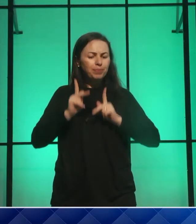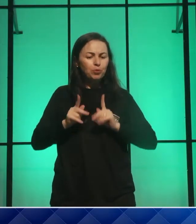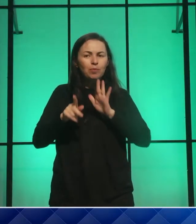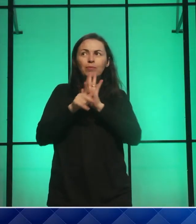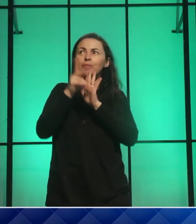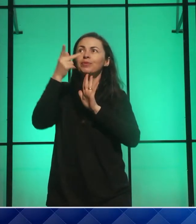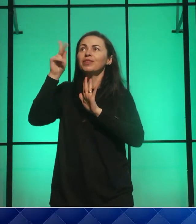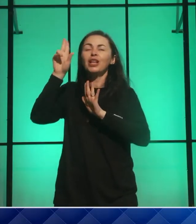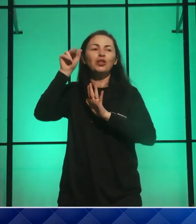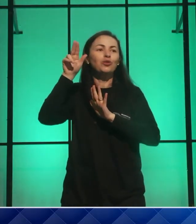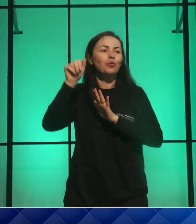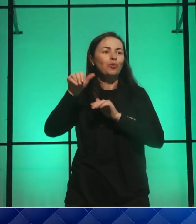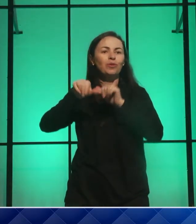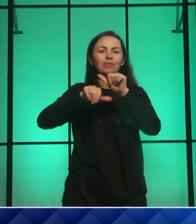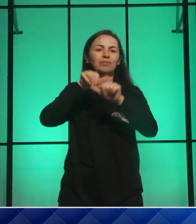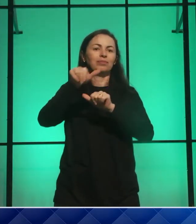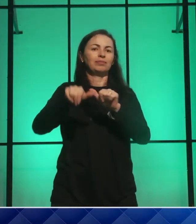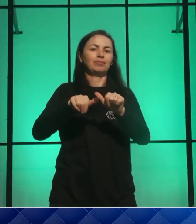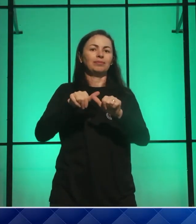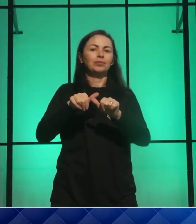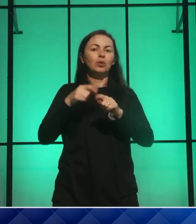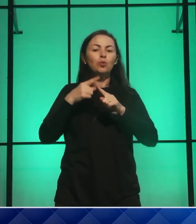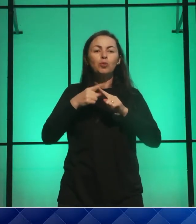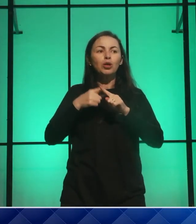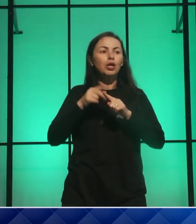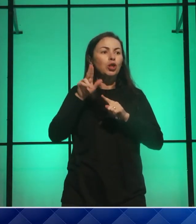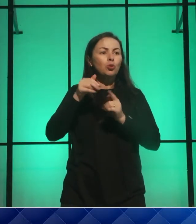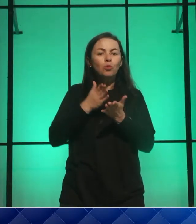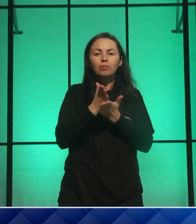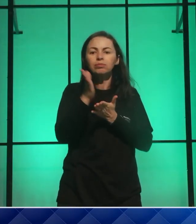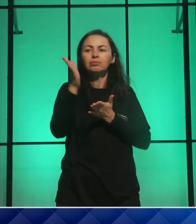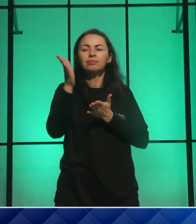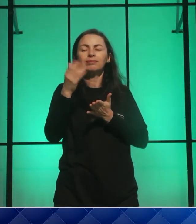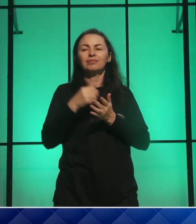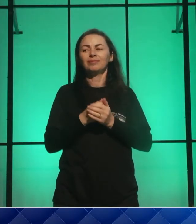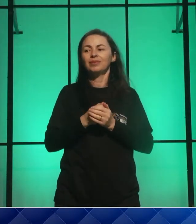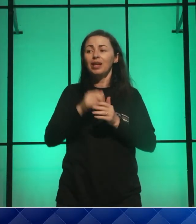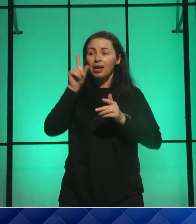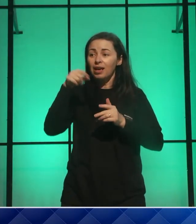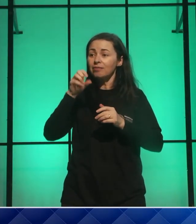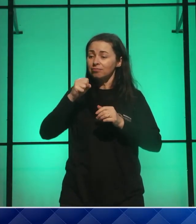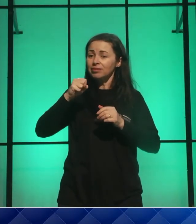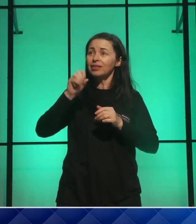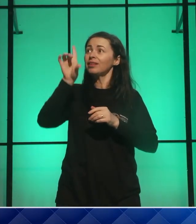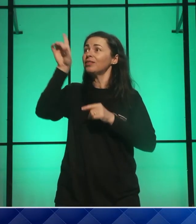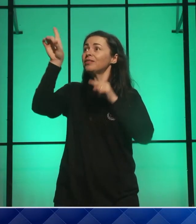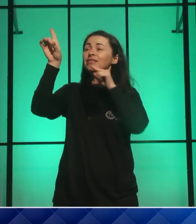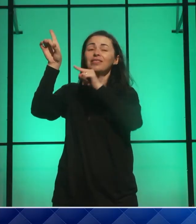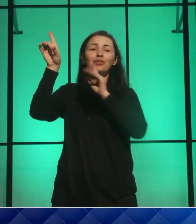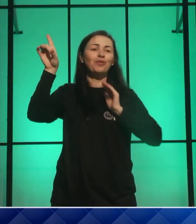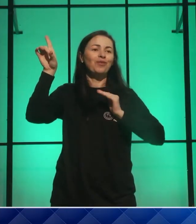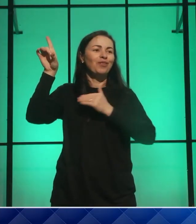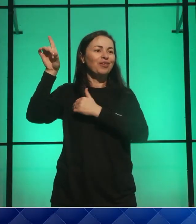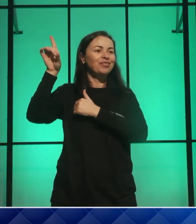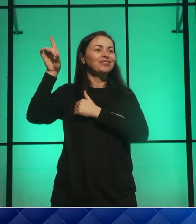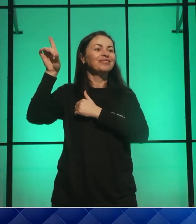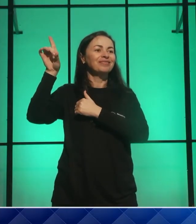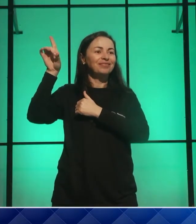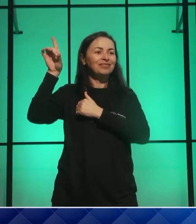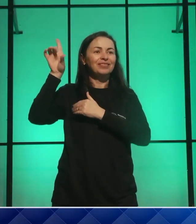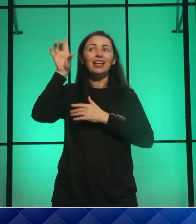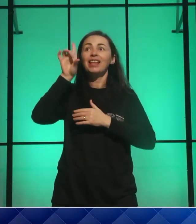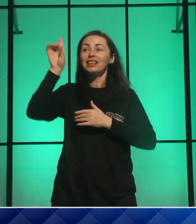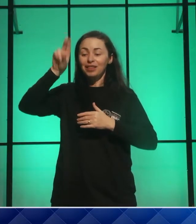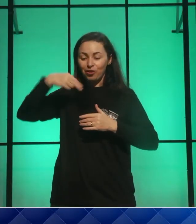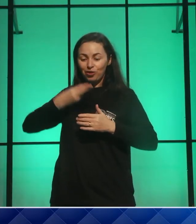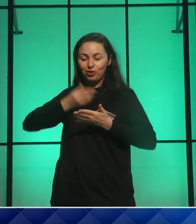nunca mudam, nunca passará. Esse é o nosso Deus. Esse é o nosso